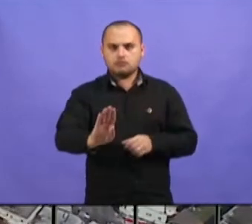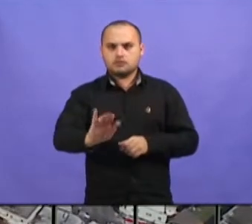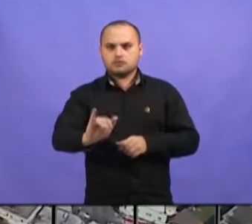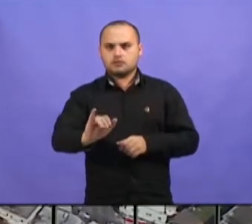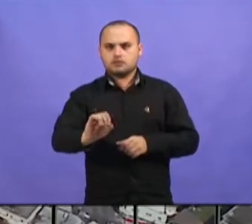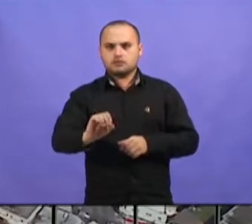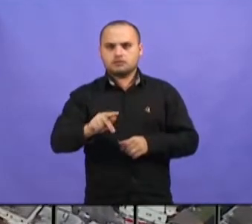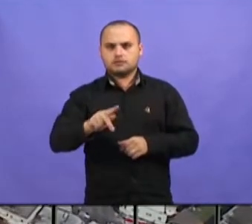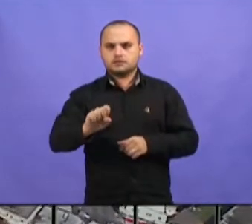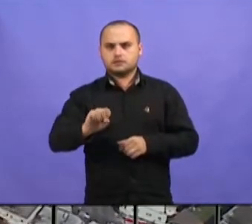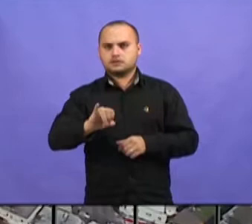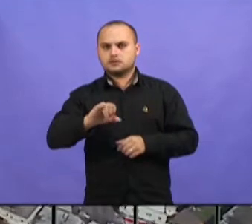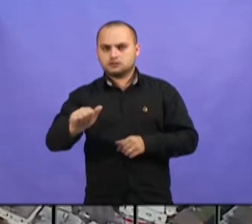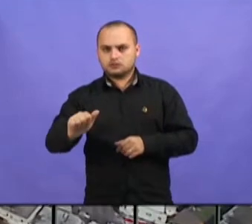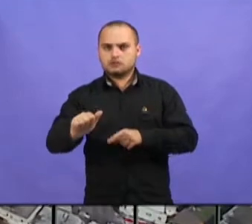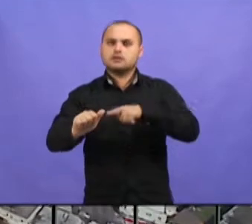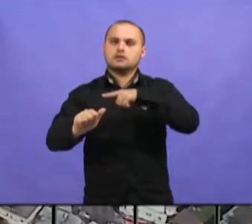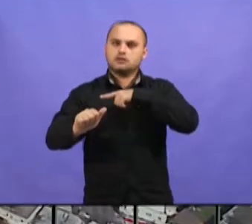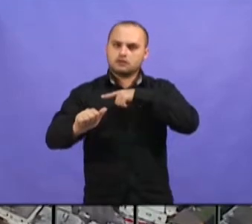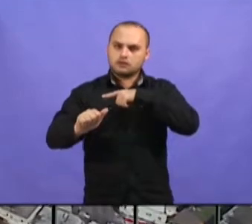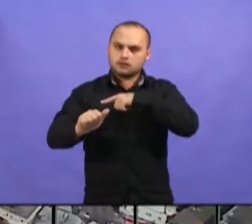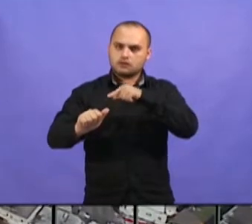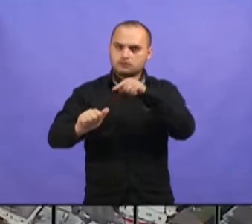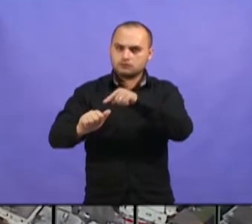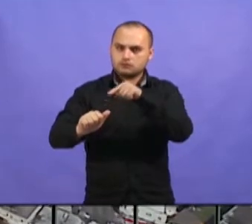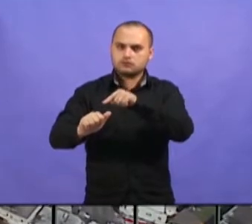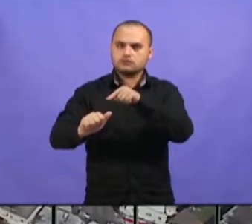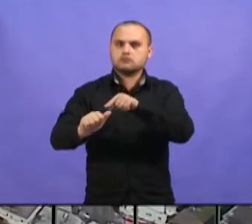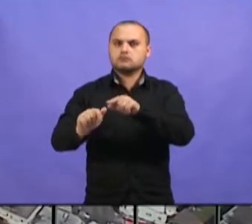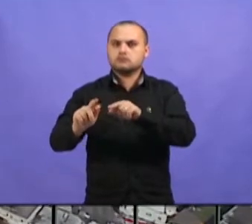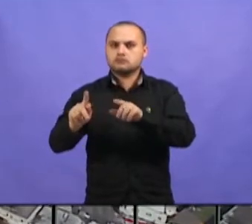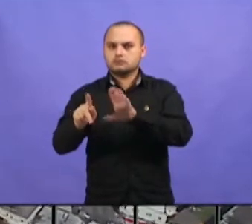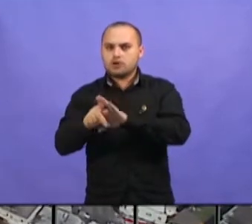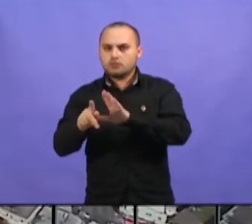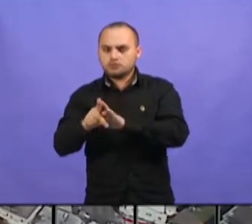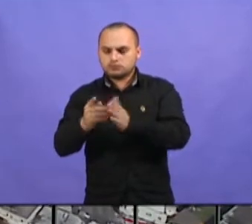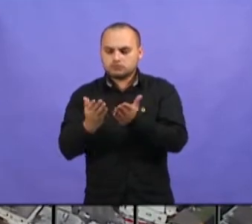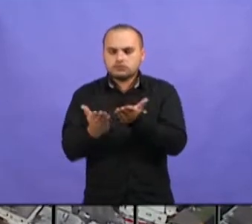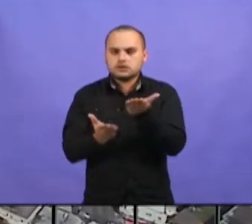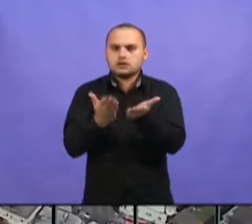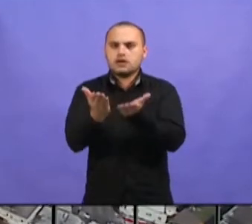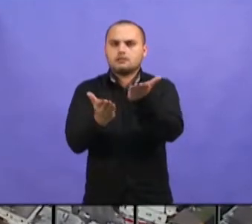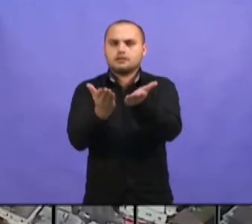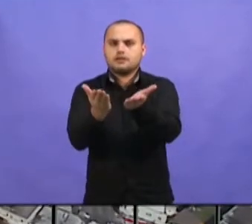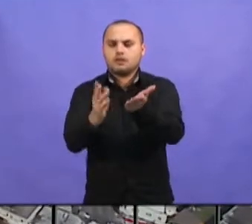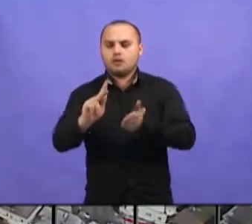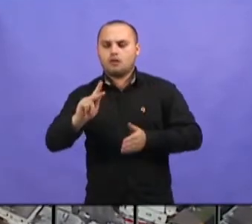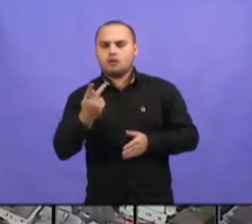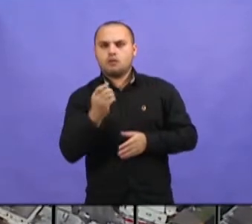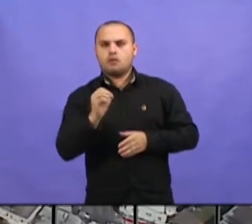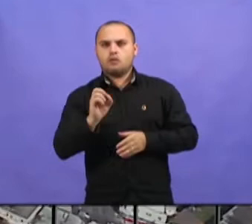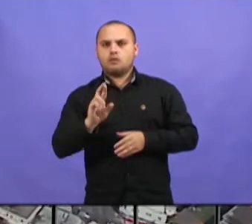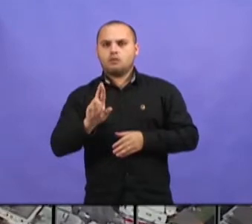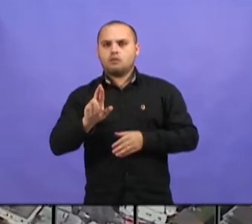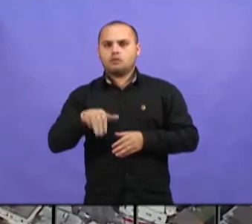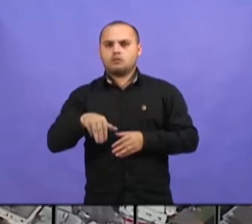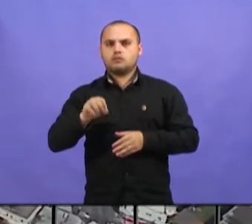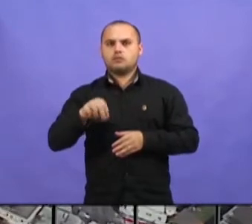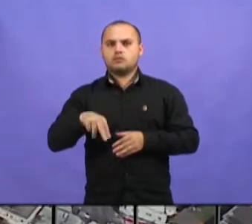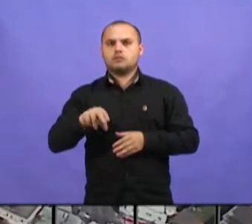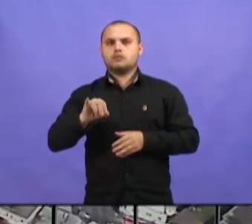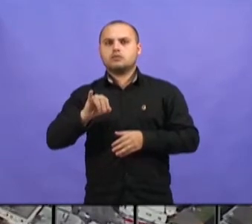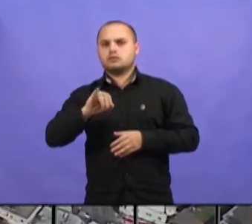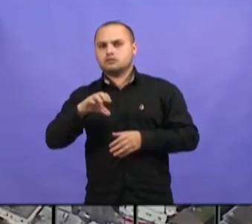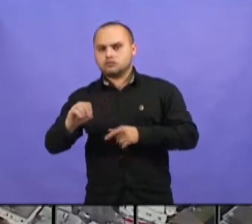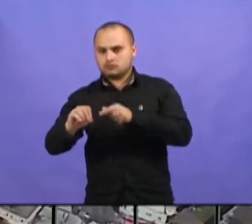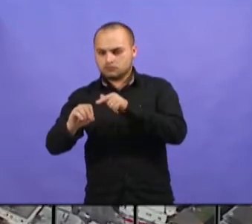uma hormonioterapia, né? Uma terapia feita com hormônio para redução do tumor, para